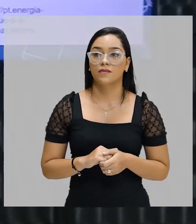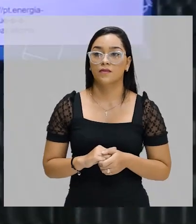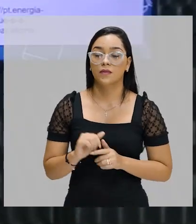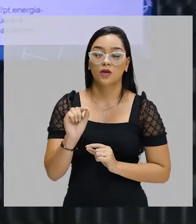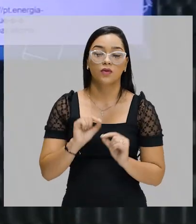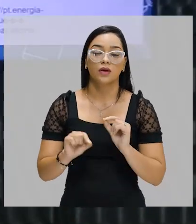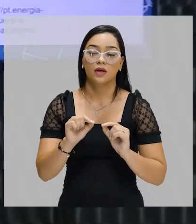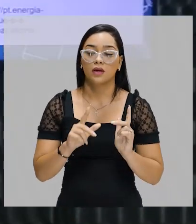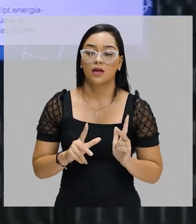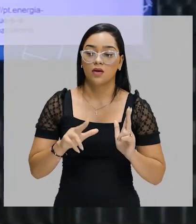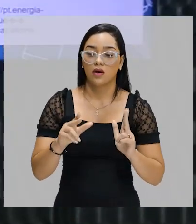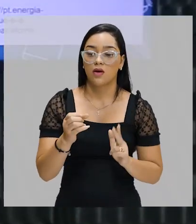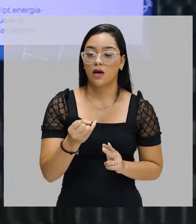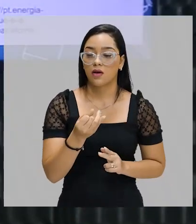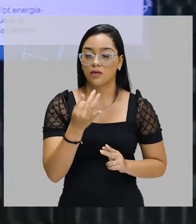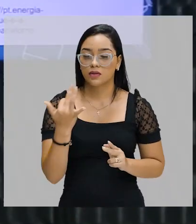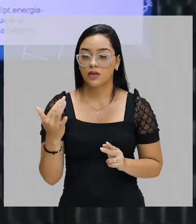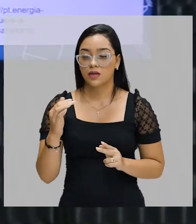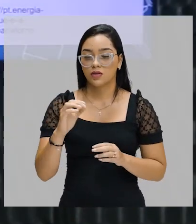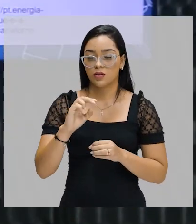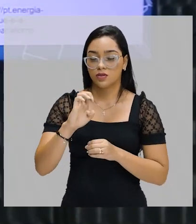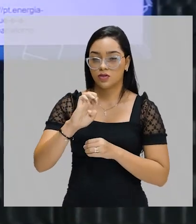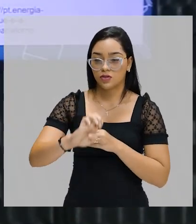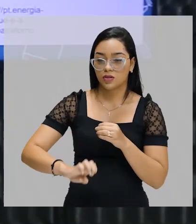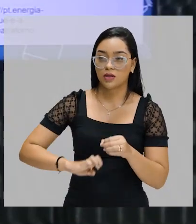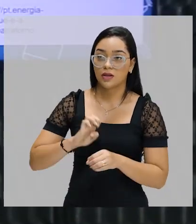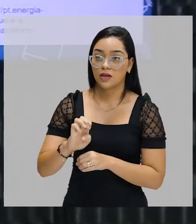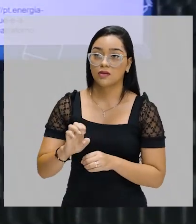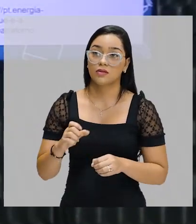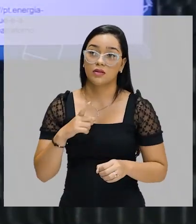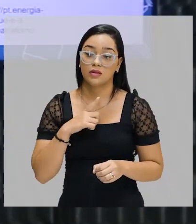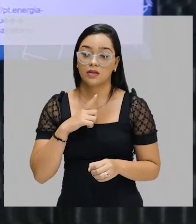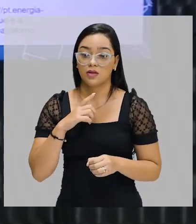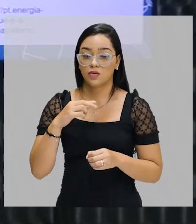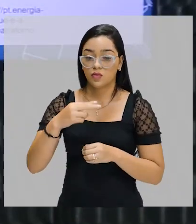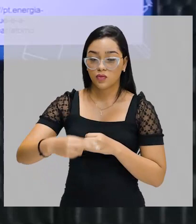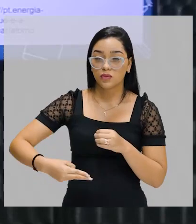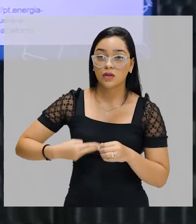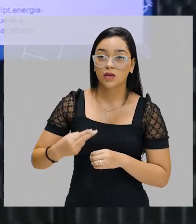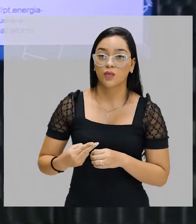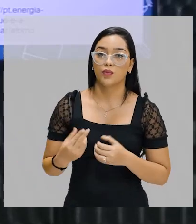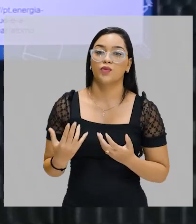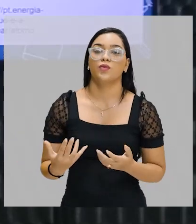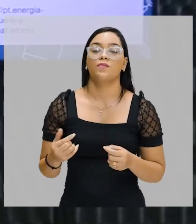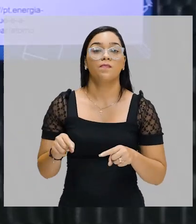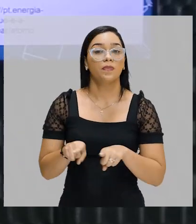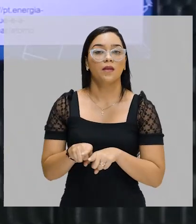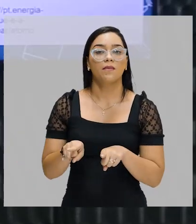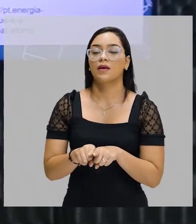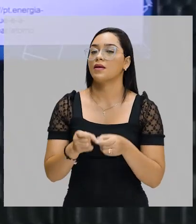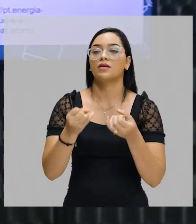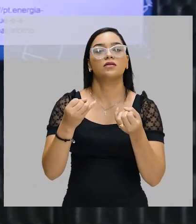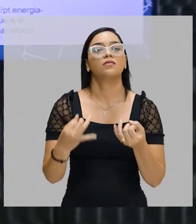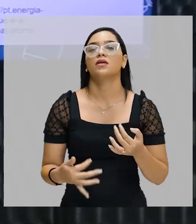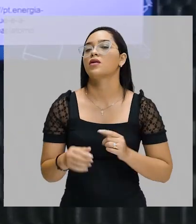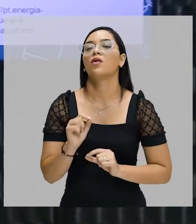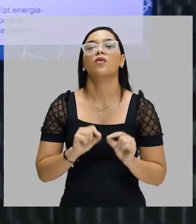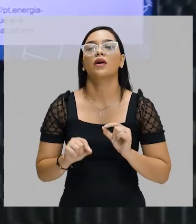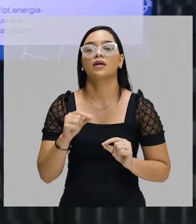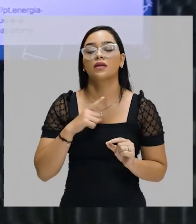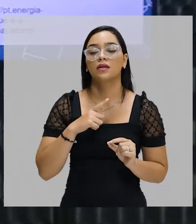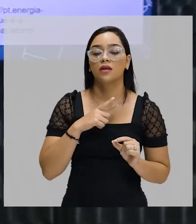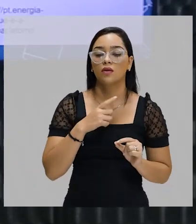Que é igual à quantidade de elétrons, né? Quando o átomo está no seu estado neutro. Ok? Então é o seguinte, nós vamos ter